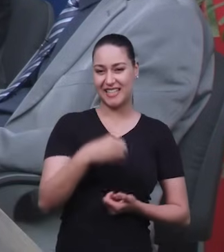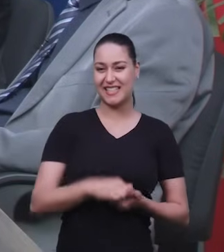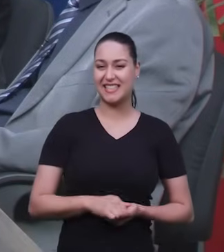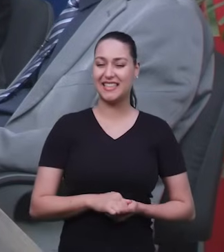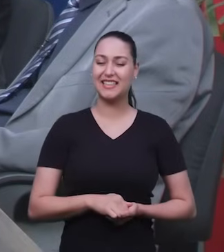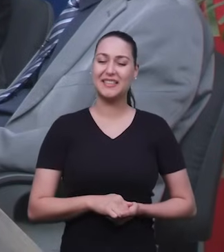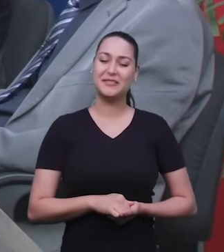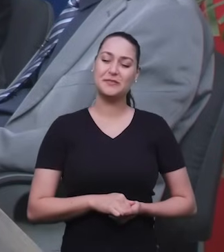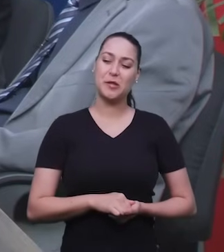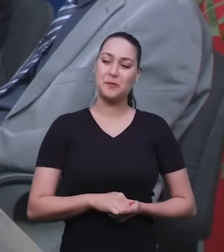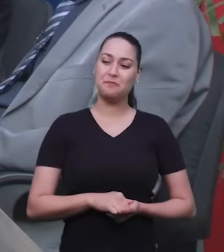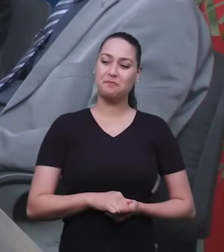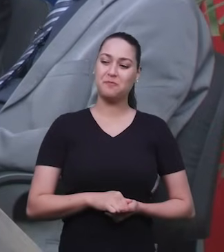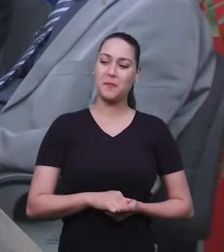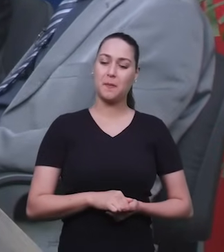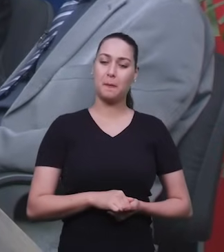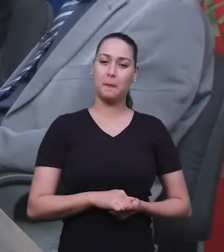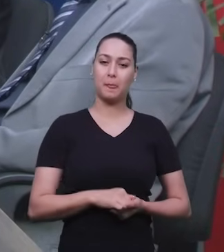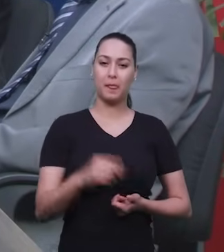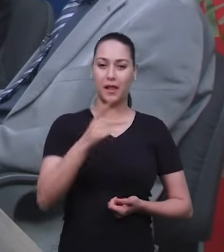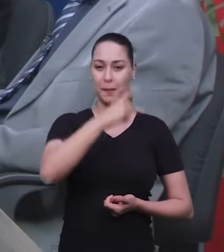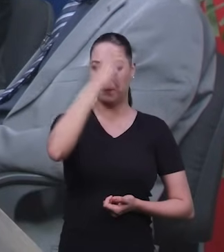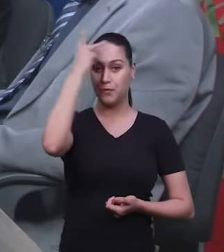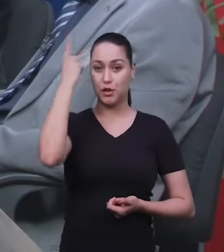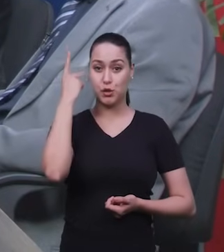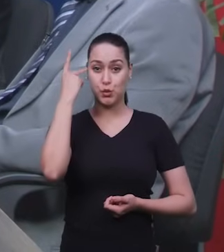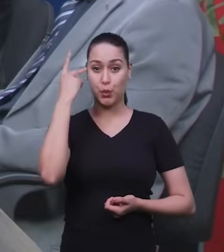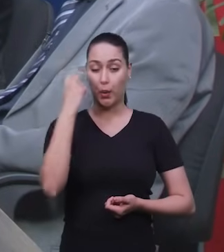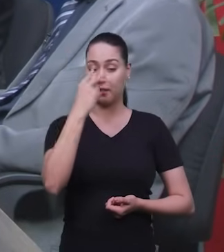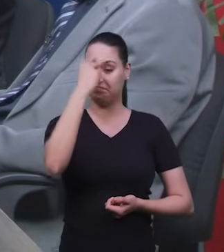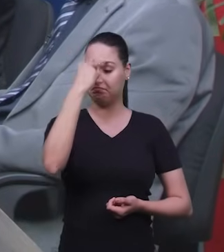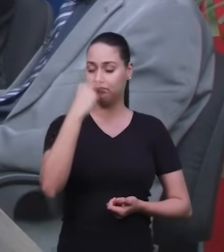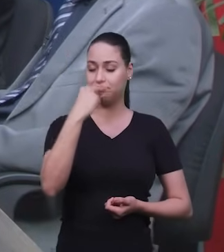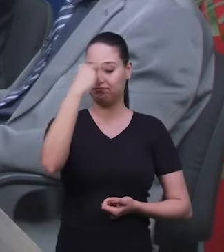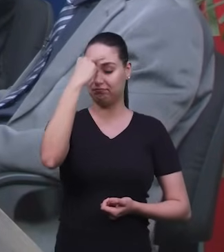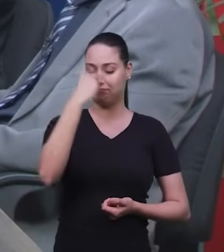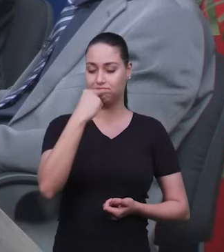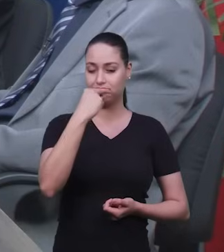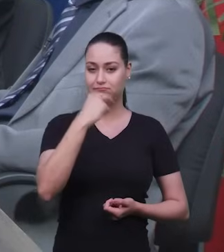atendemos uma pessoa deficiente visual.